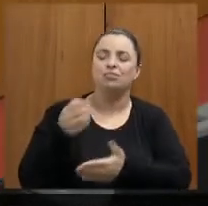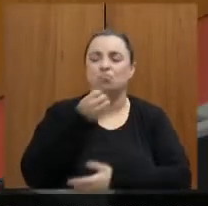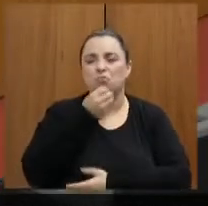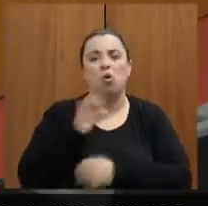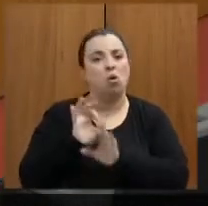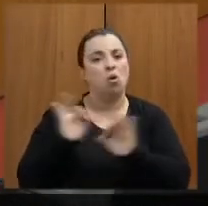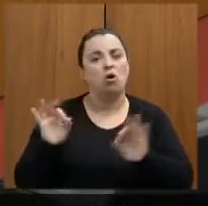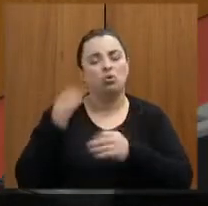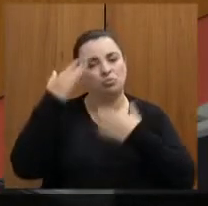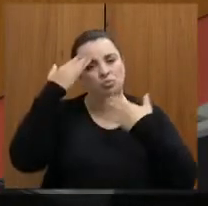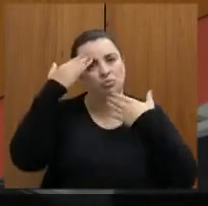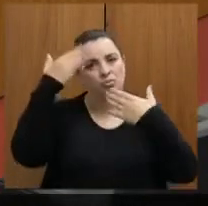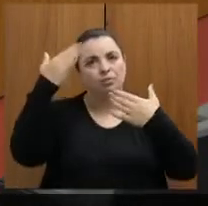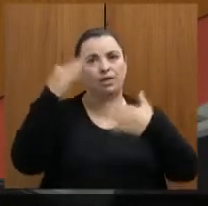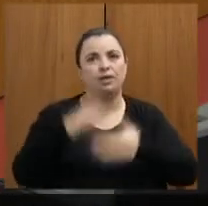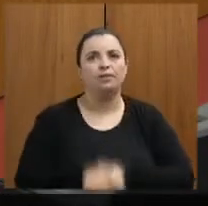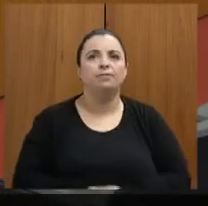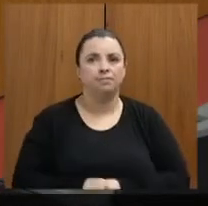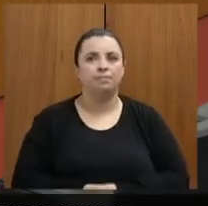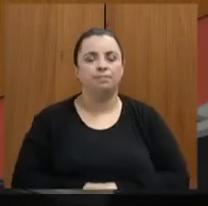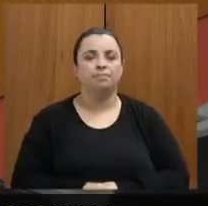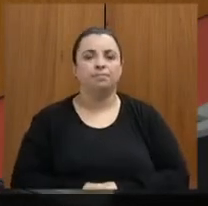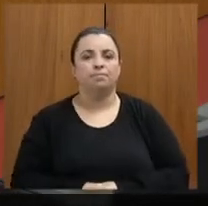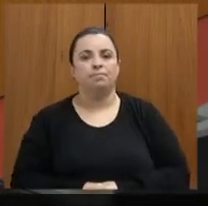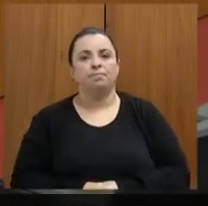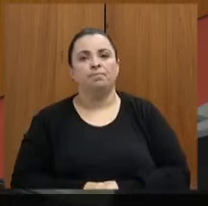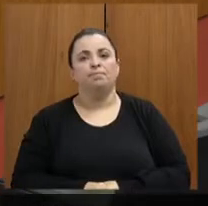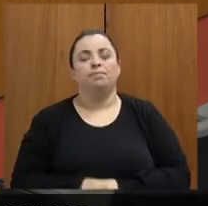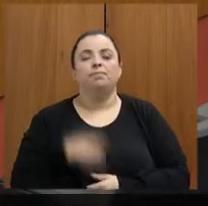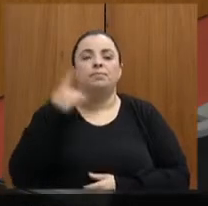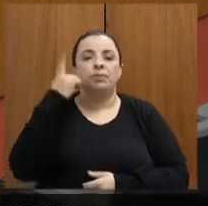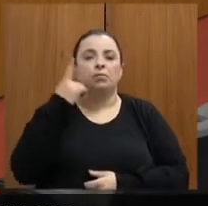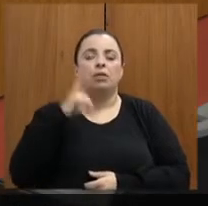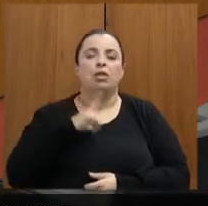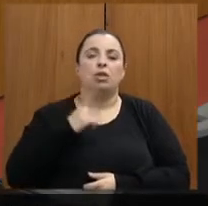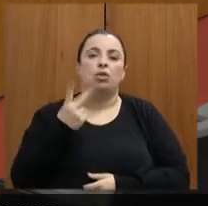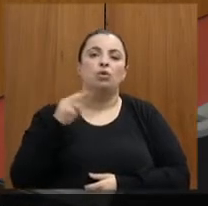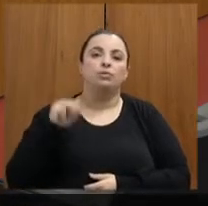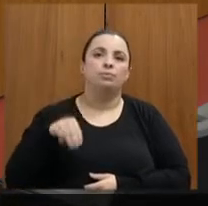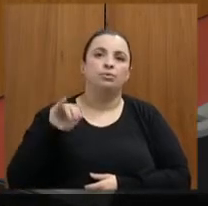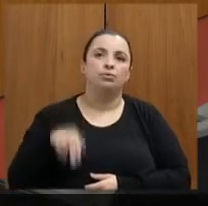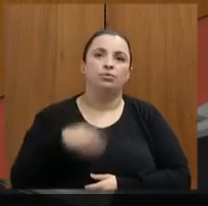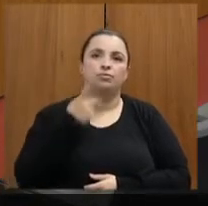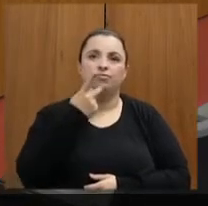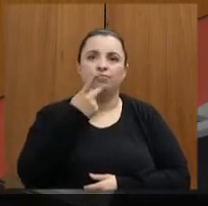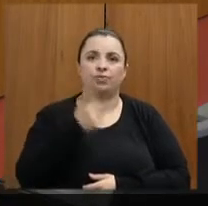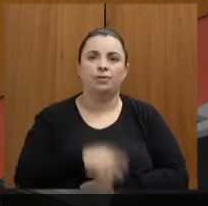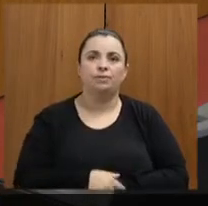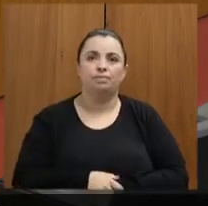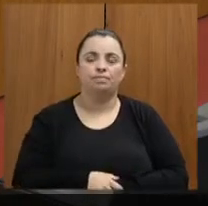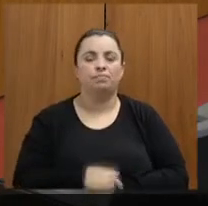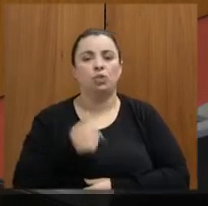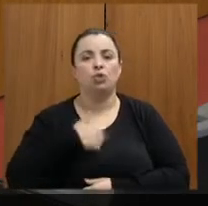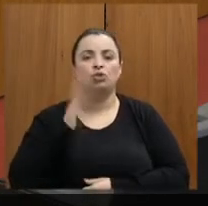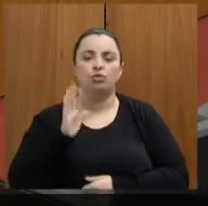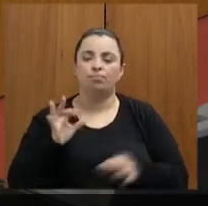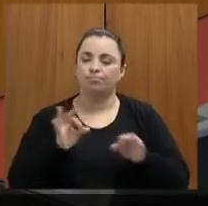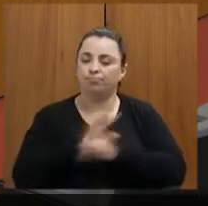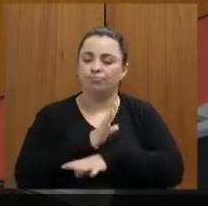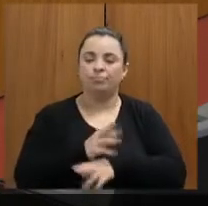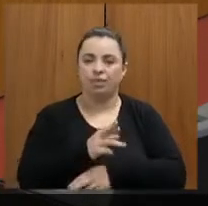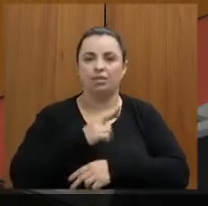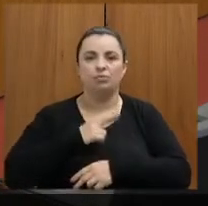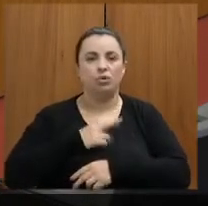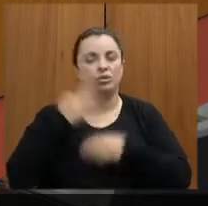obrigado o silêncio tem dois minutos o presidente eu já me sinto contemplada nas